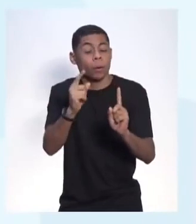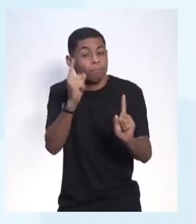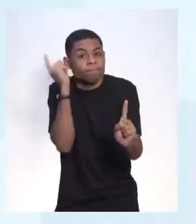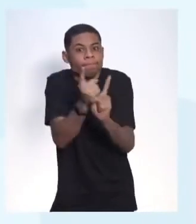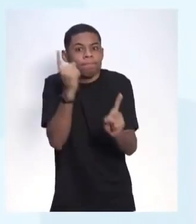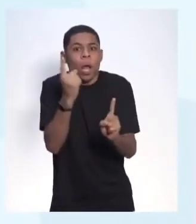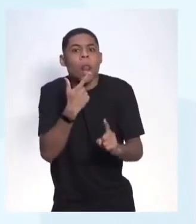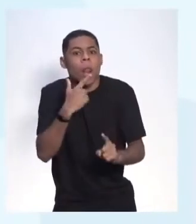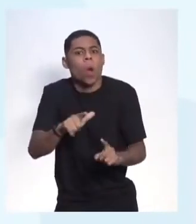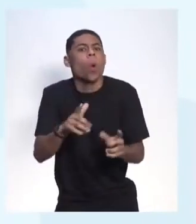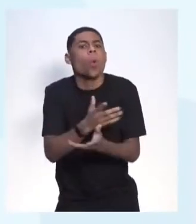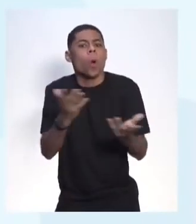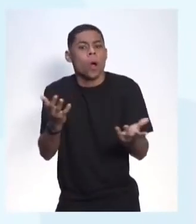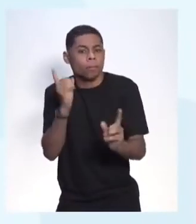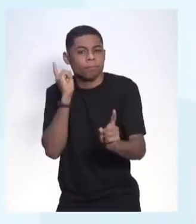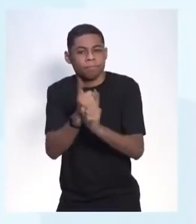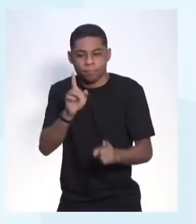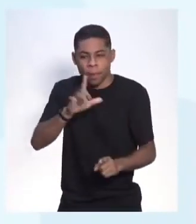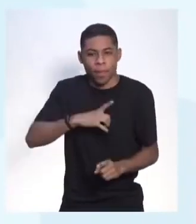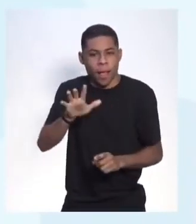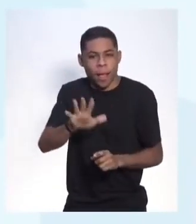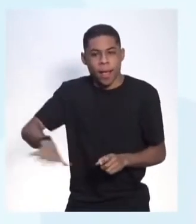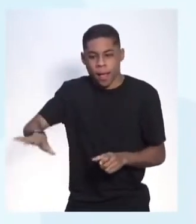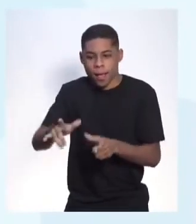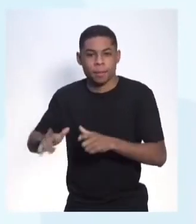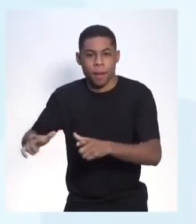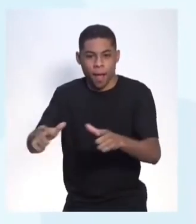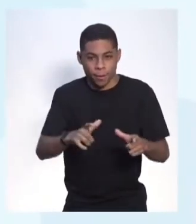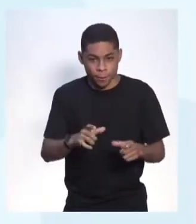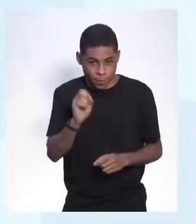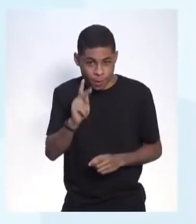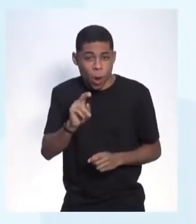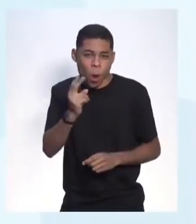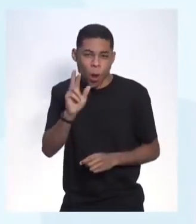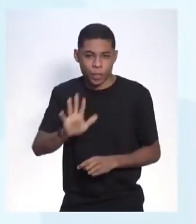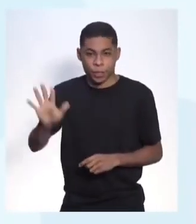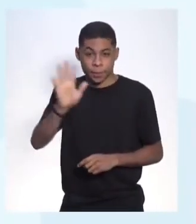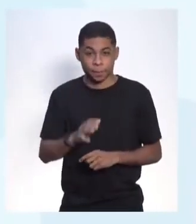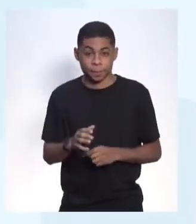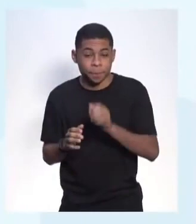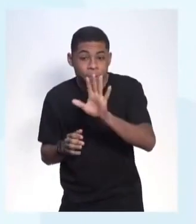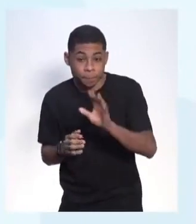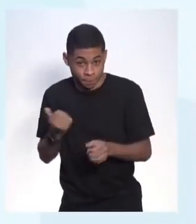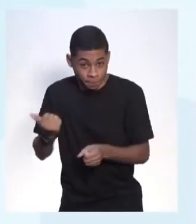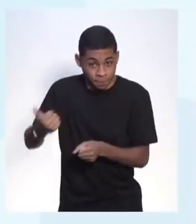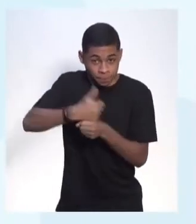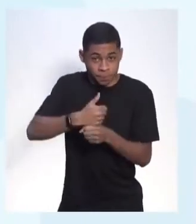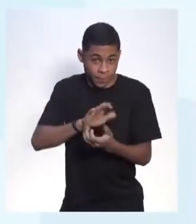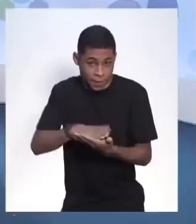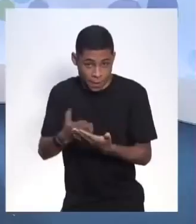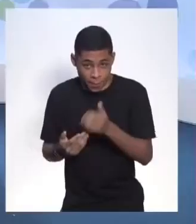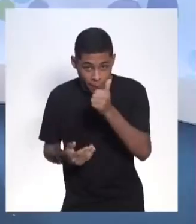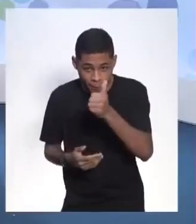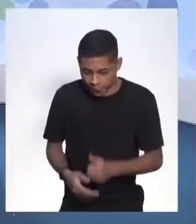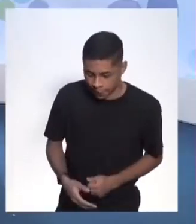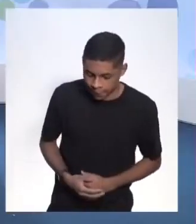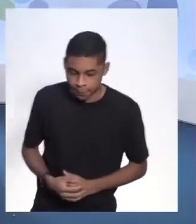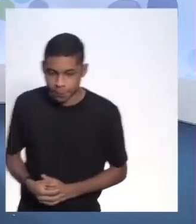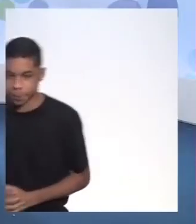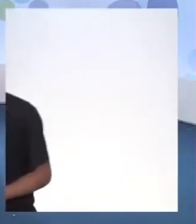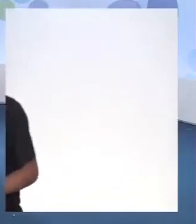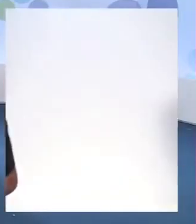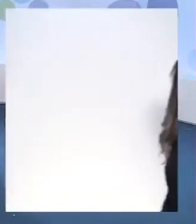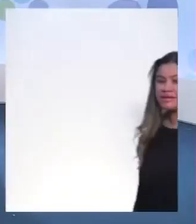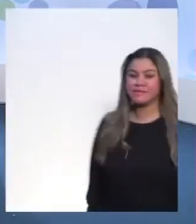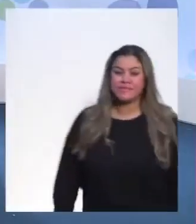que caracterizam determinados espaços ou regiões. O pessoal já está dando bom dia aí no chat, não já? Já está dando bom